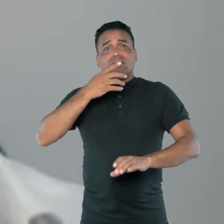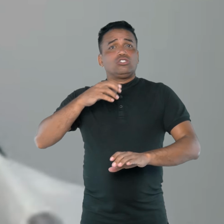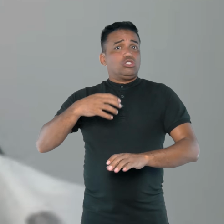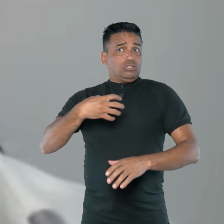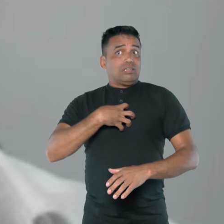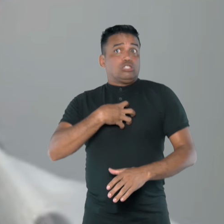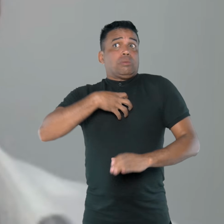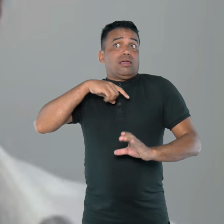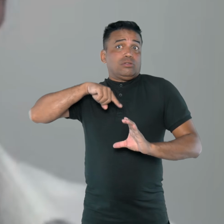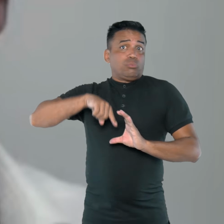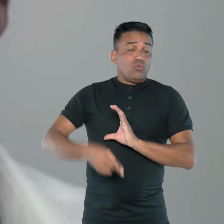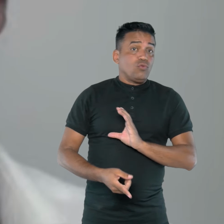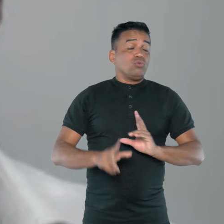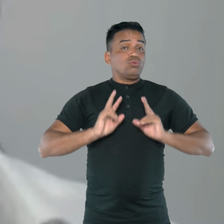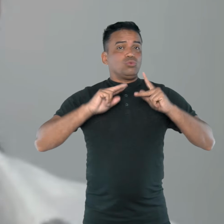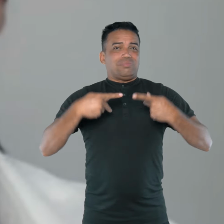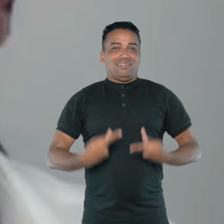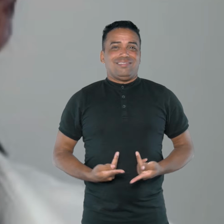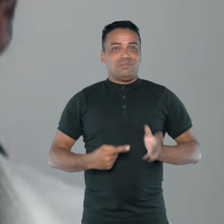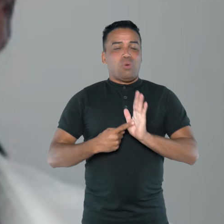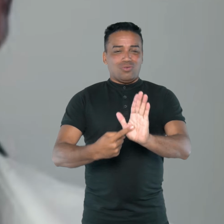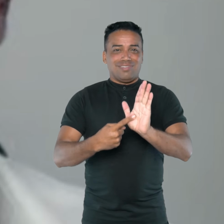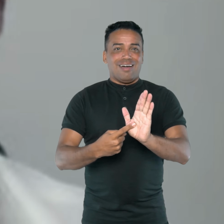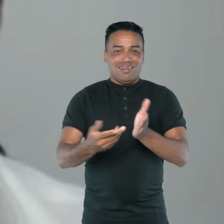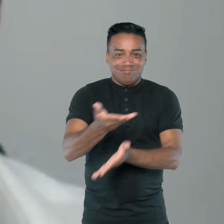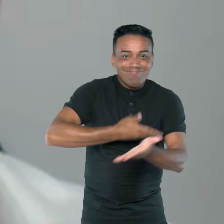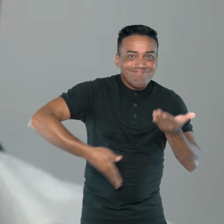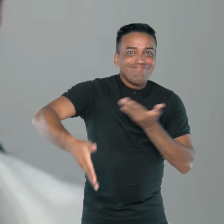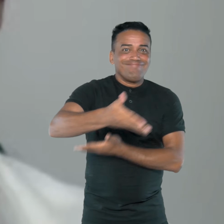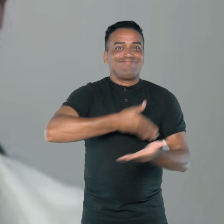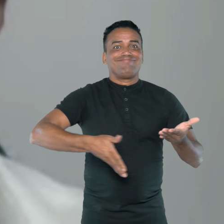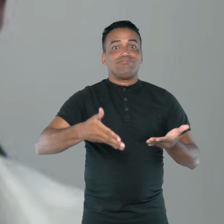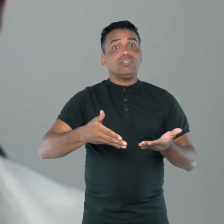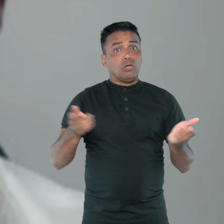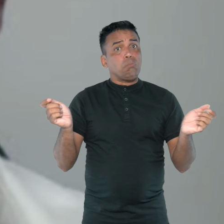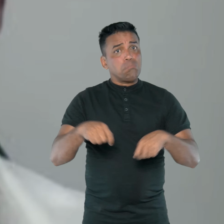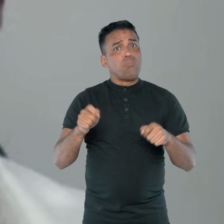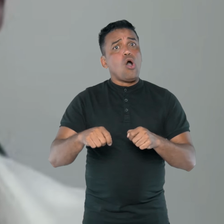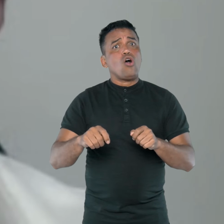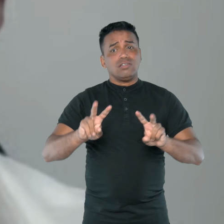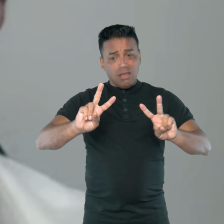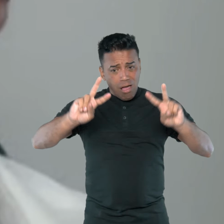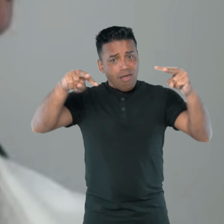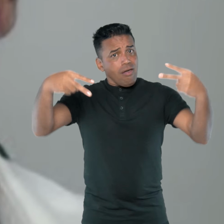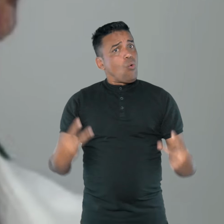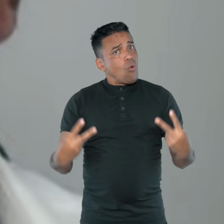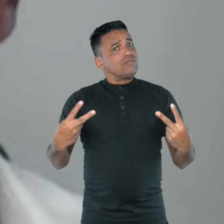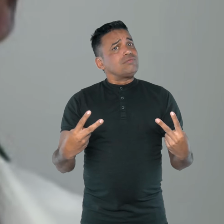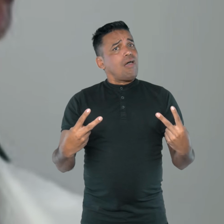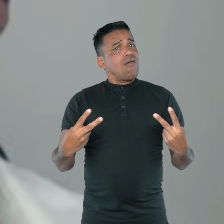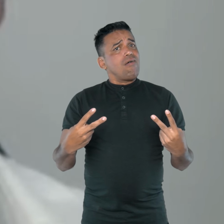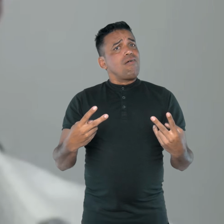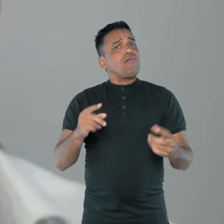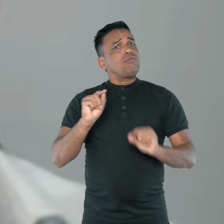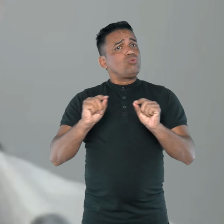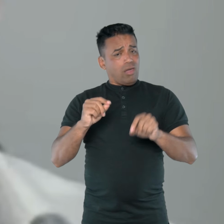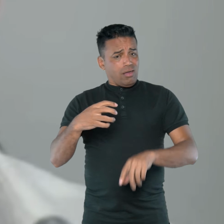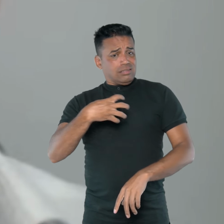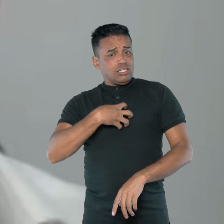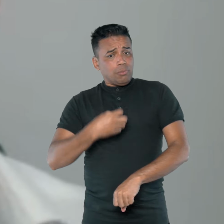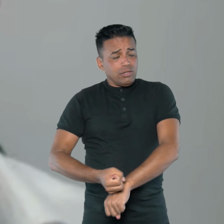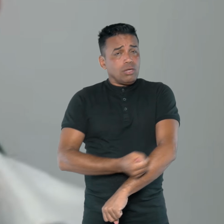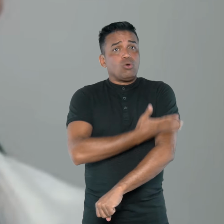dizer, né, de humano para humano, onde a gente possa se ver, onde a gente possa se reconhecer, onde